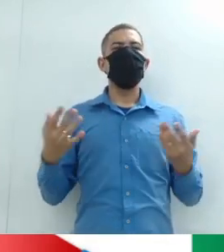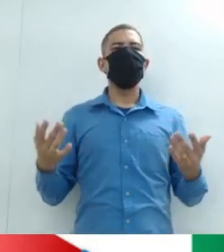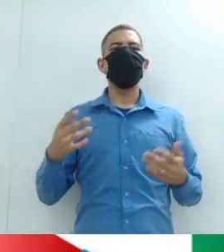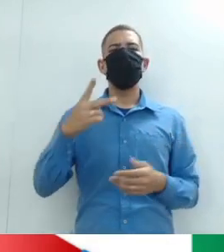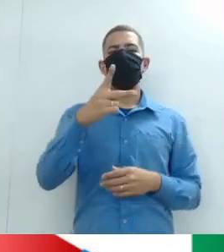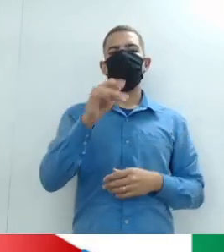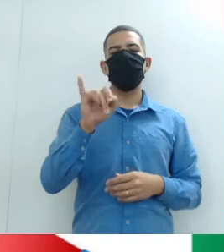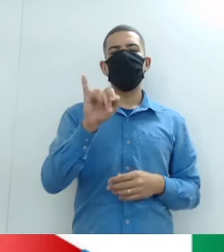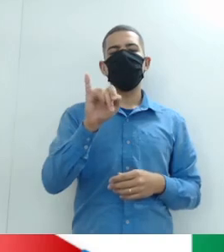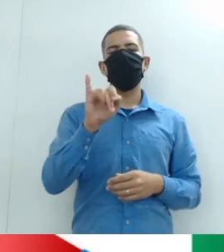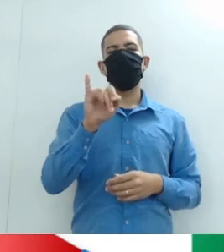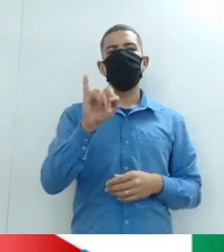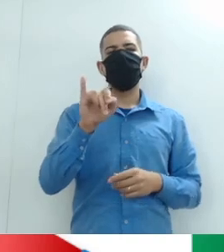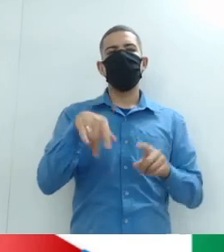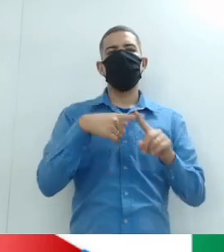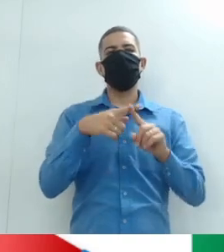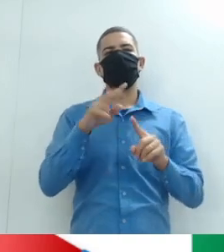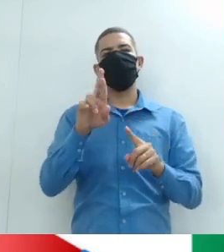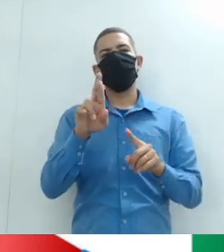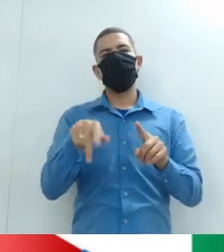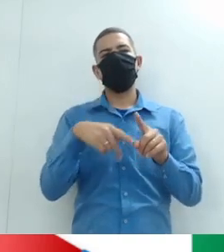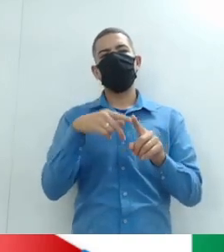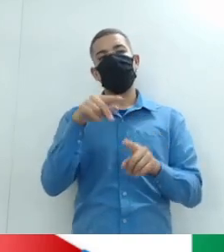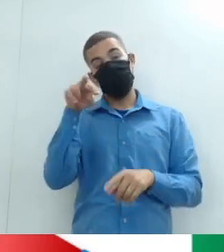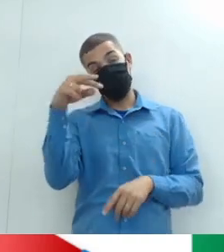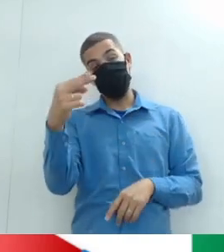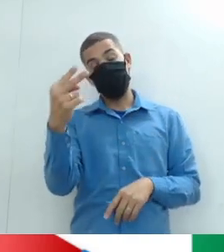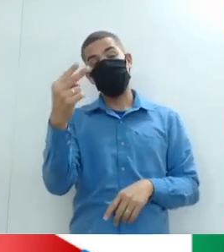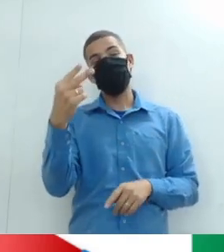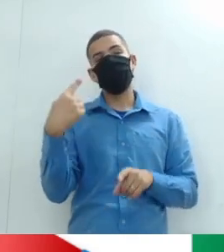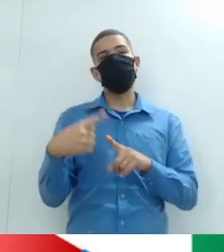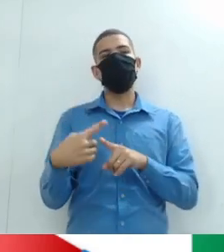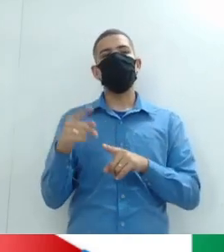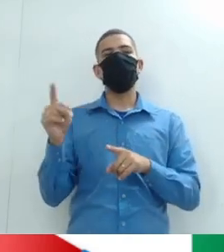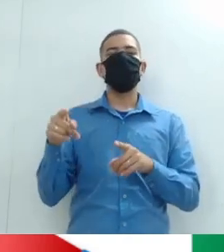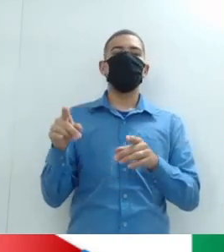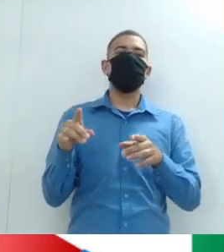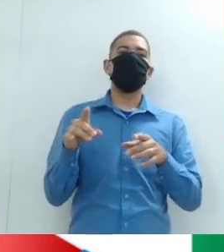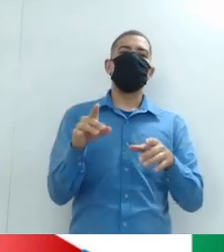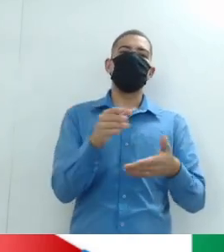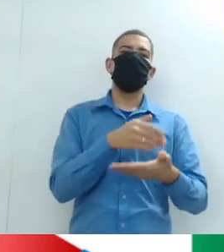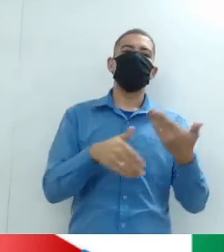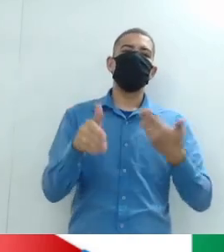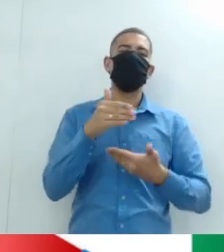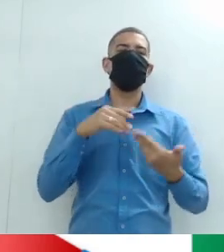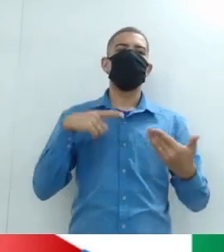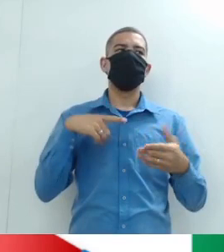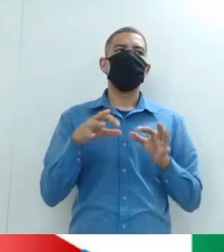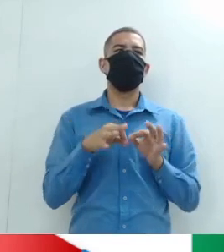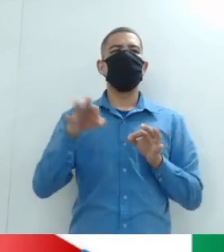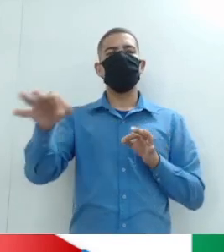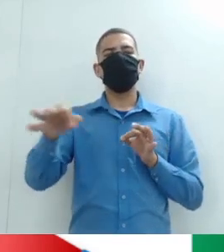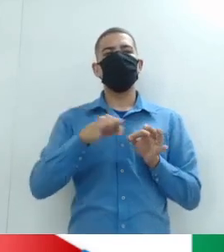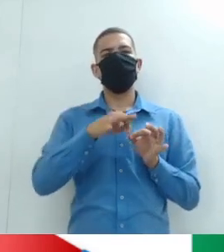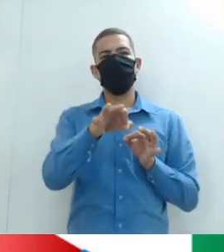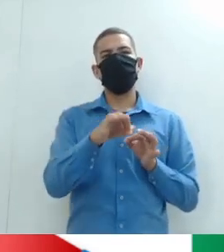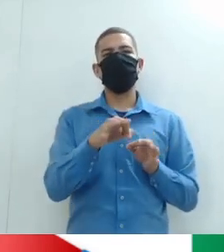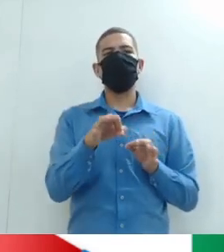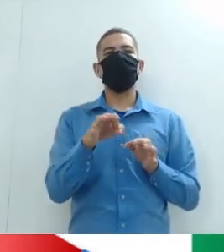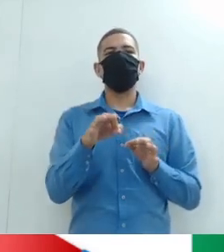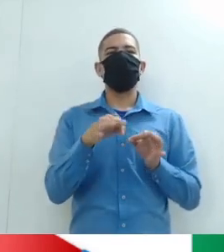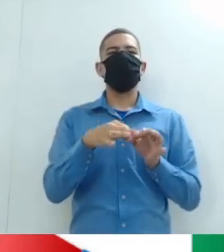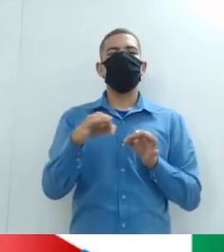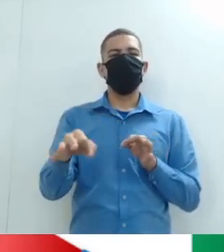que π vezes r ao quadrado? Π por causa da relação de comprimento da